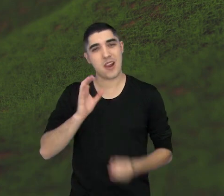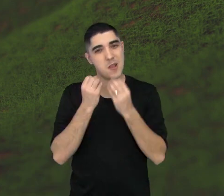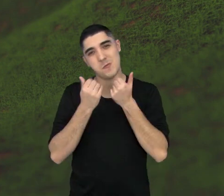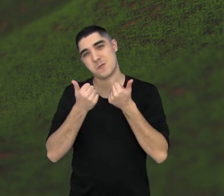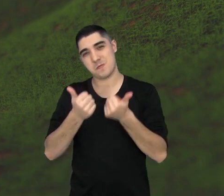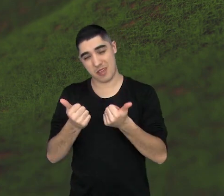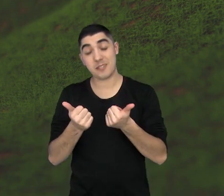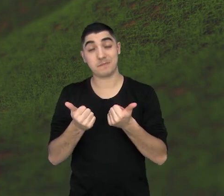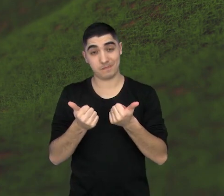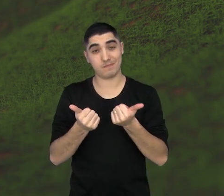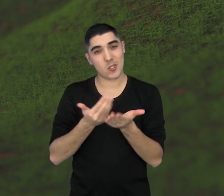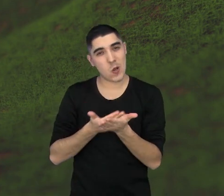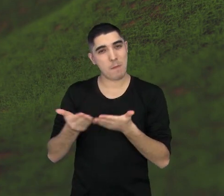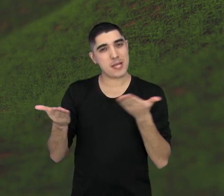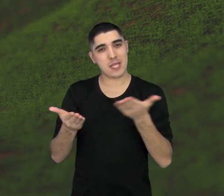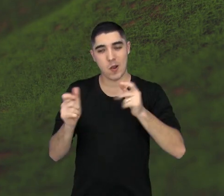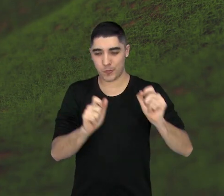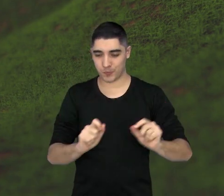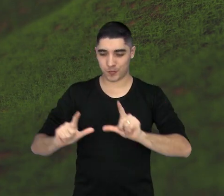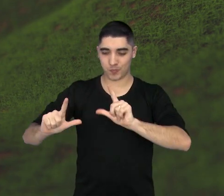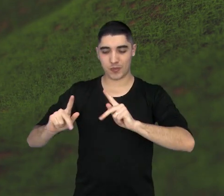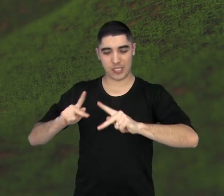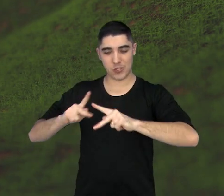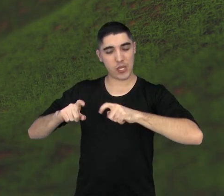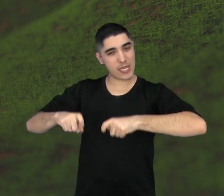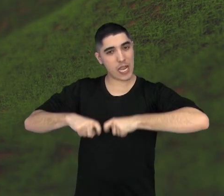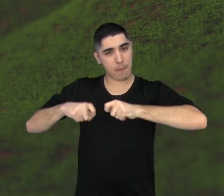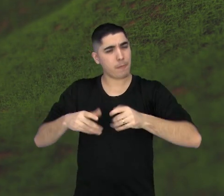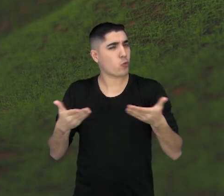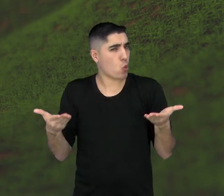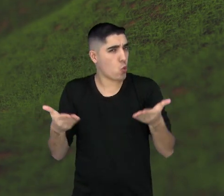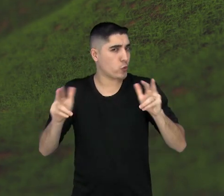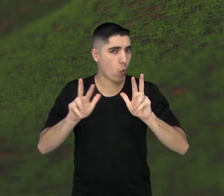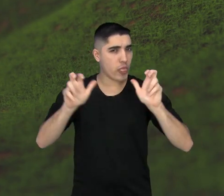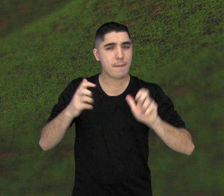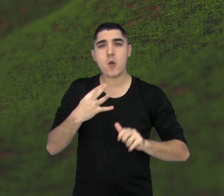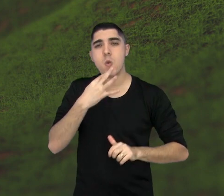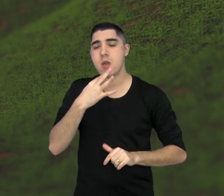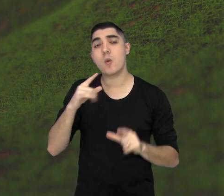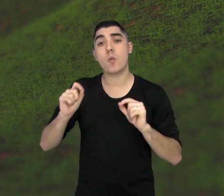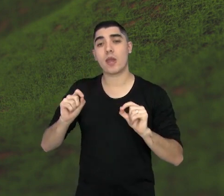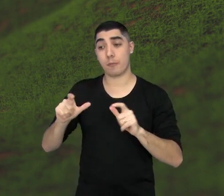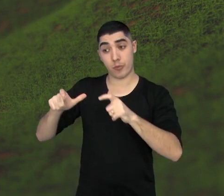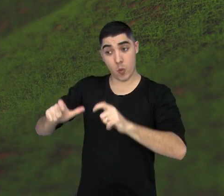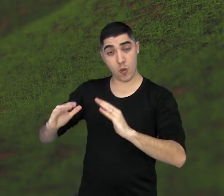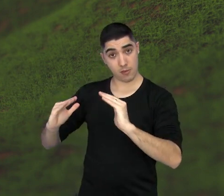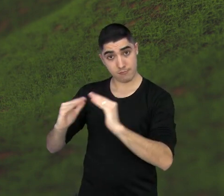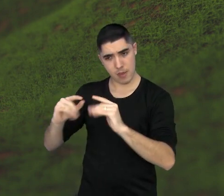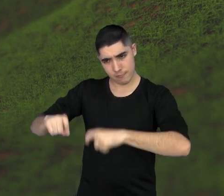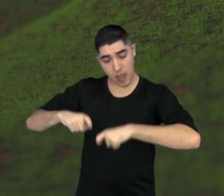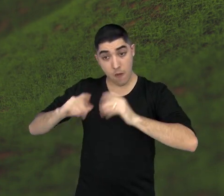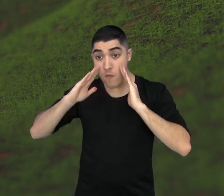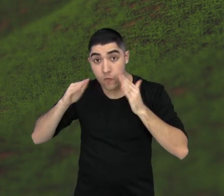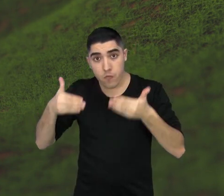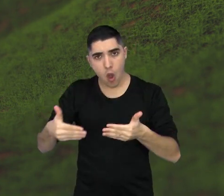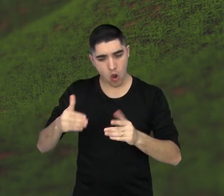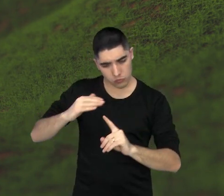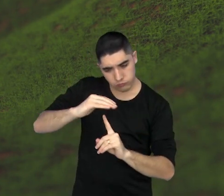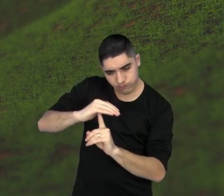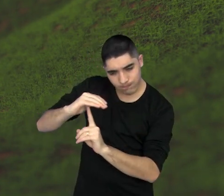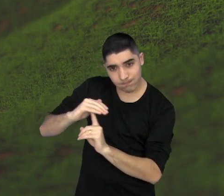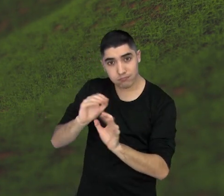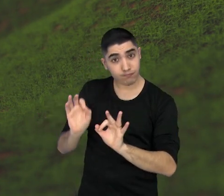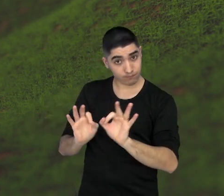Olá, tudo bem? O São José do Campo de hoje te convida para conhecer uma fazenda especializada no comércio de